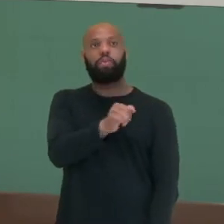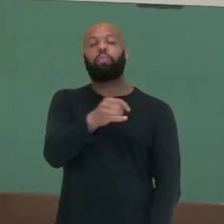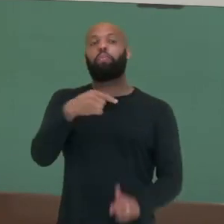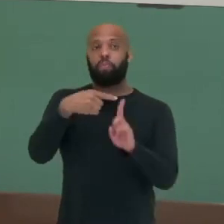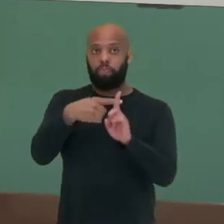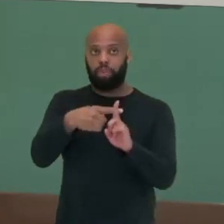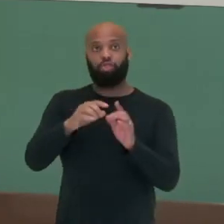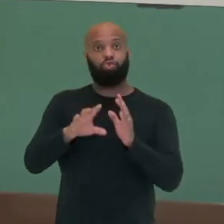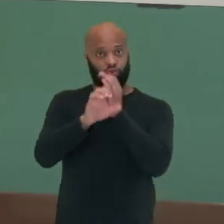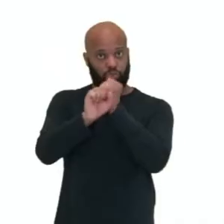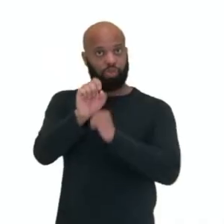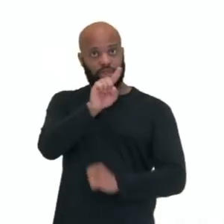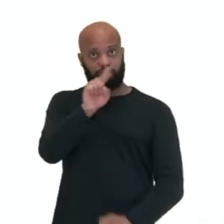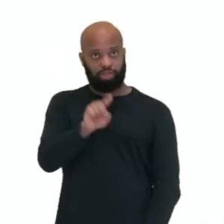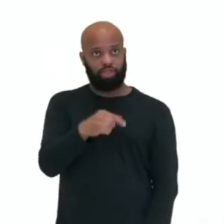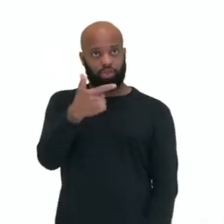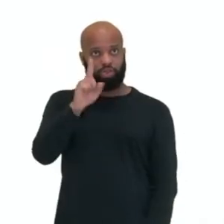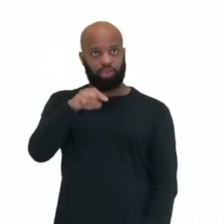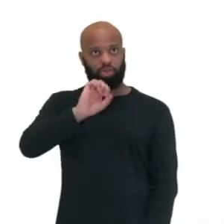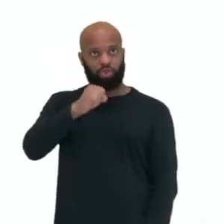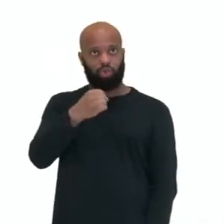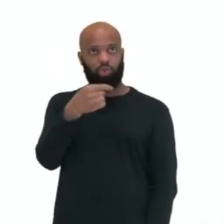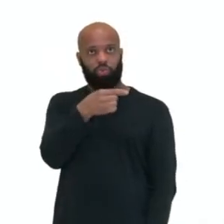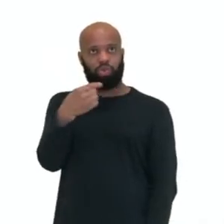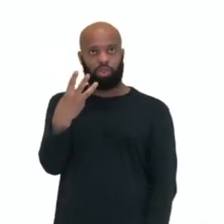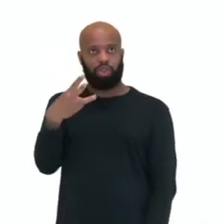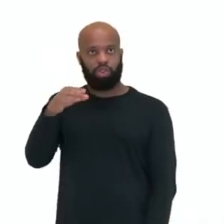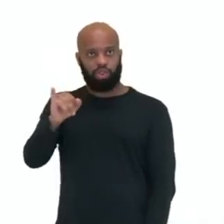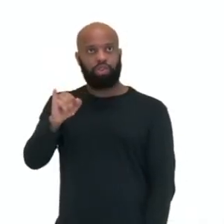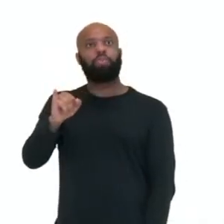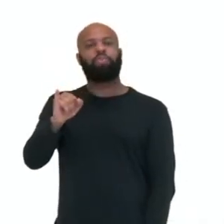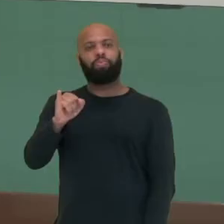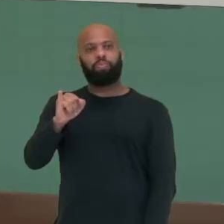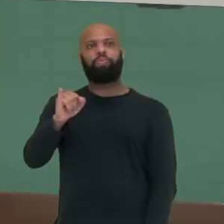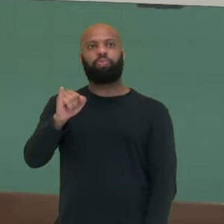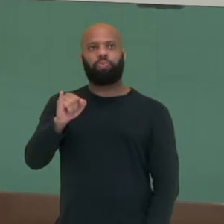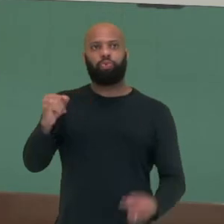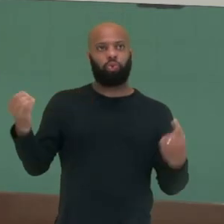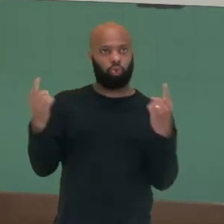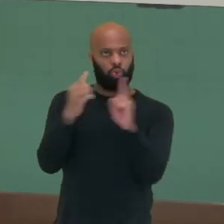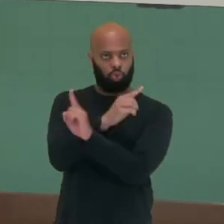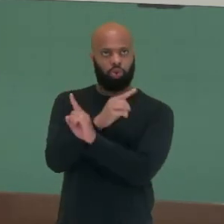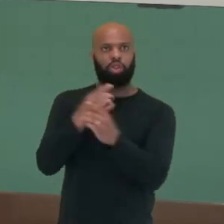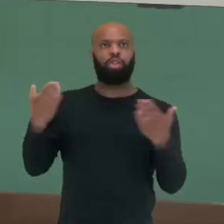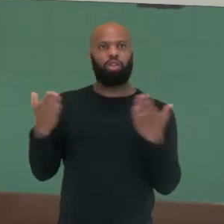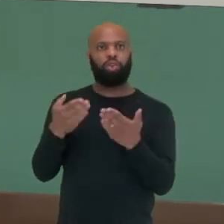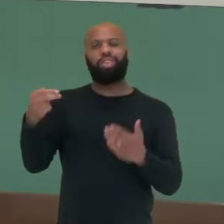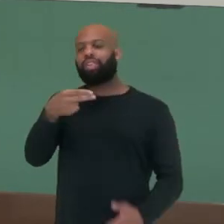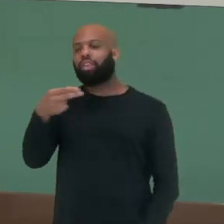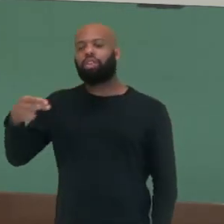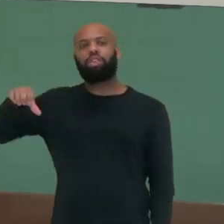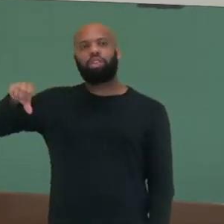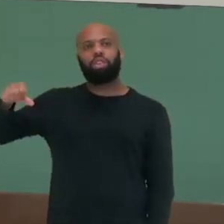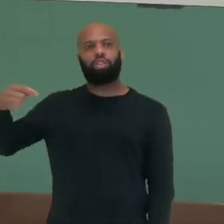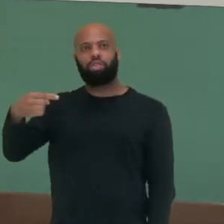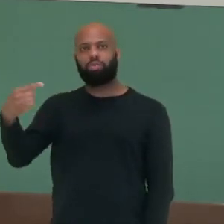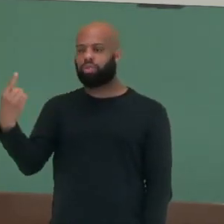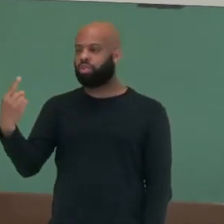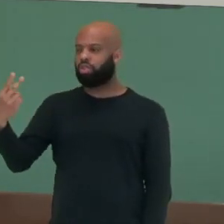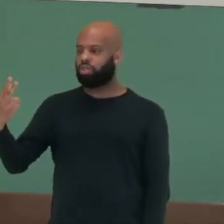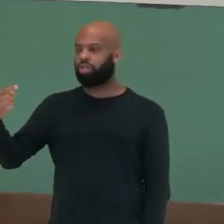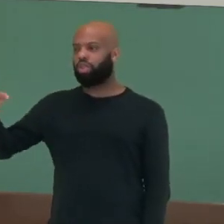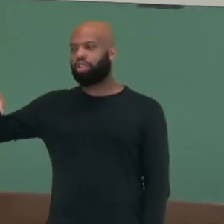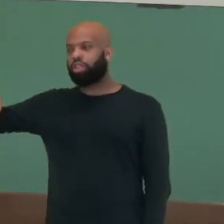ao Z3, que é 9 menos 12i. O que nós precisamos saber aqui? Nós